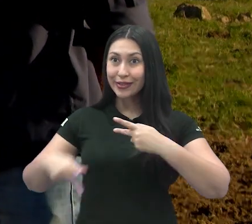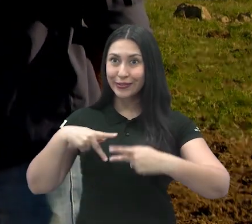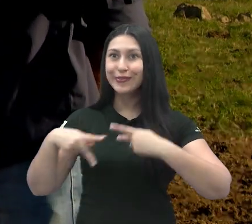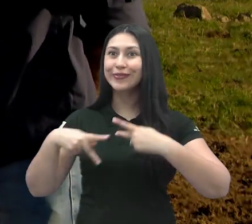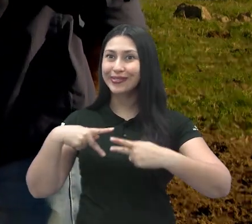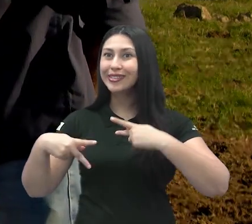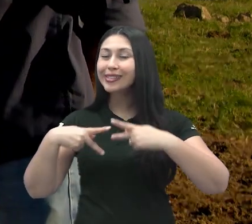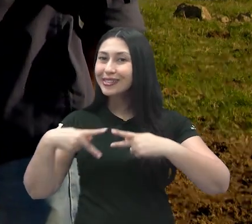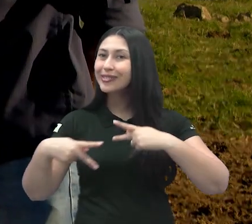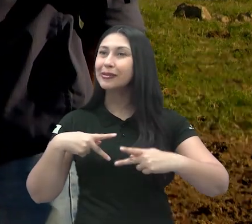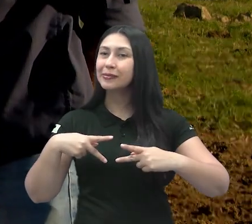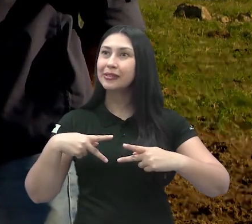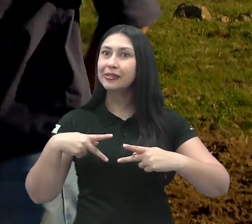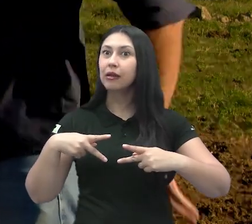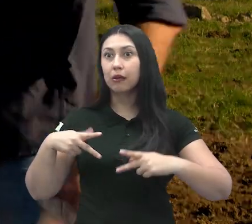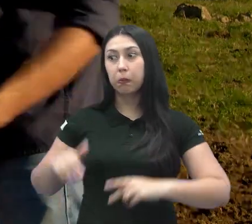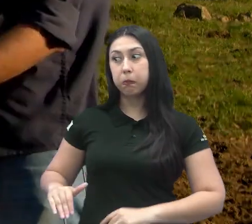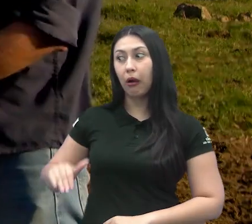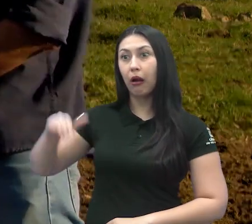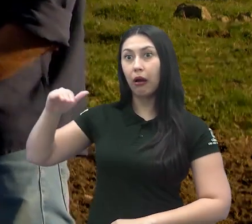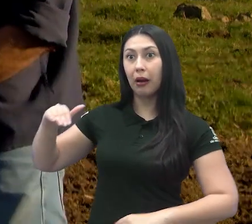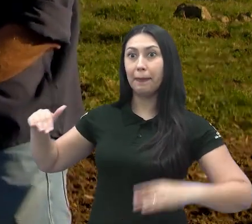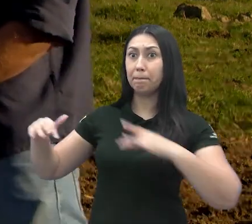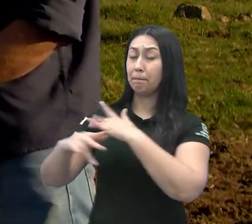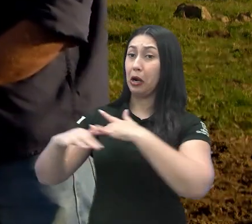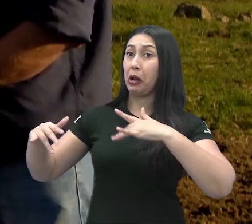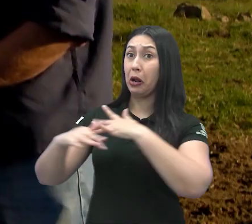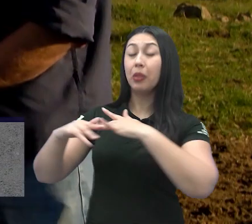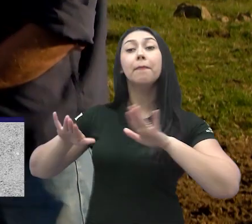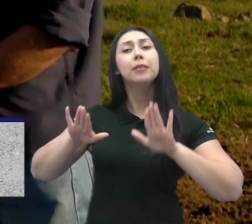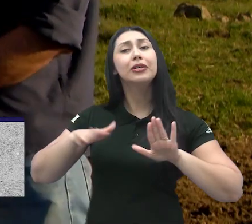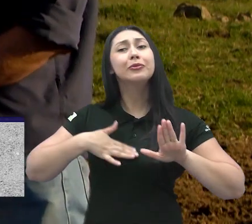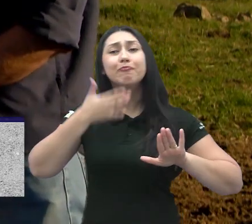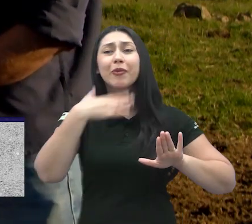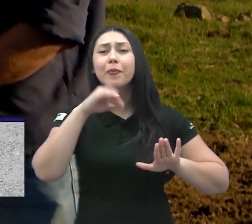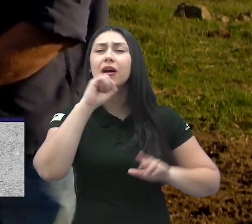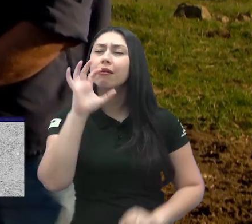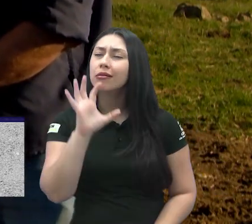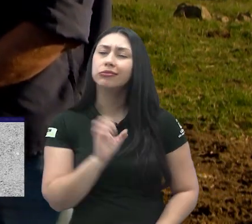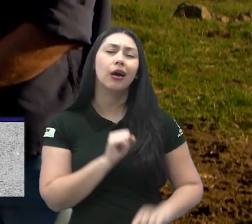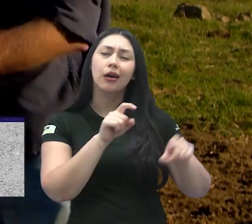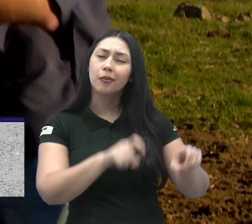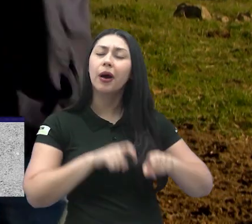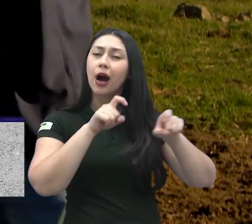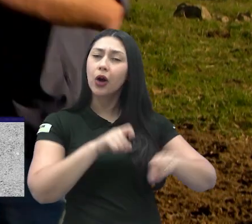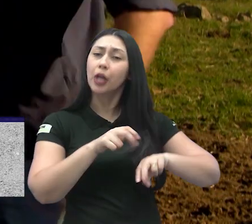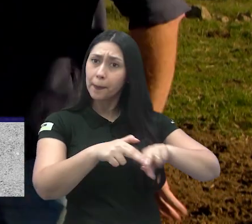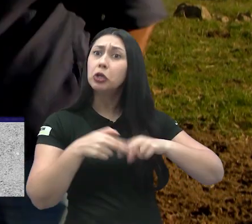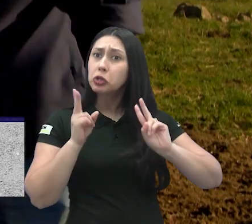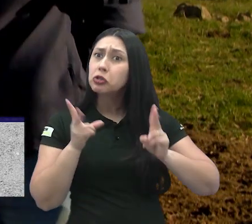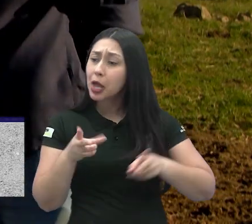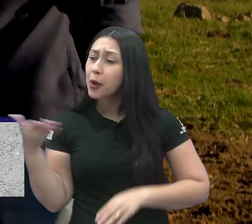dos Campos e o crescimento foi todo na cidade, mas meu pai, apaixonado com o sítio, com roça, e desde pequenininho